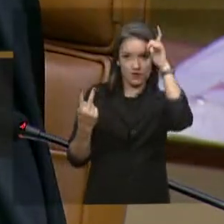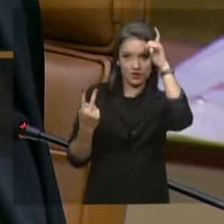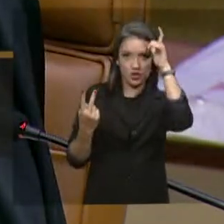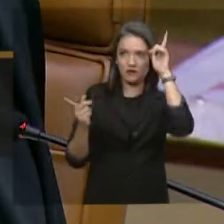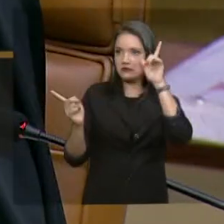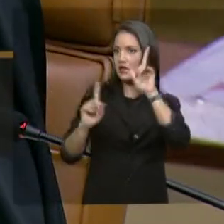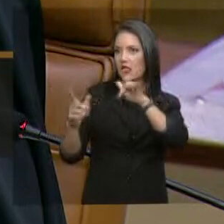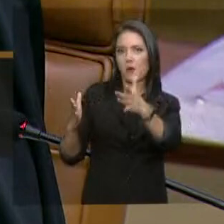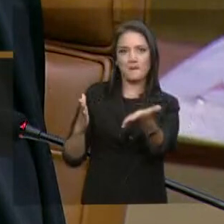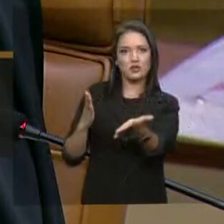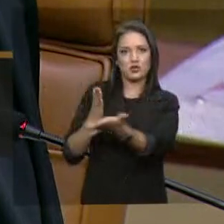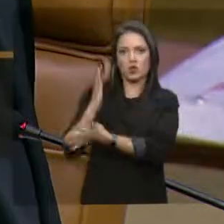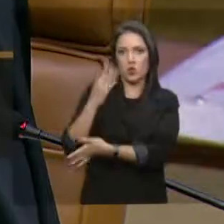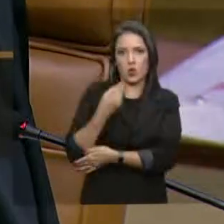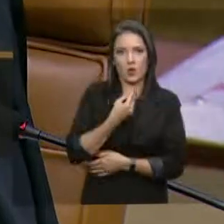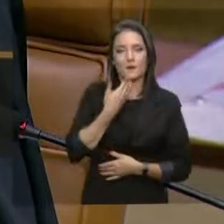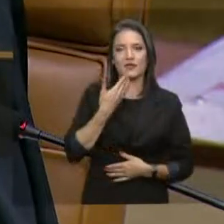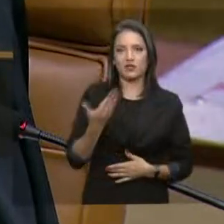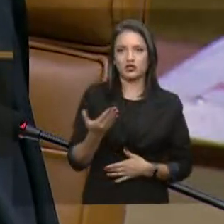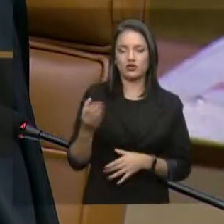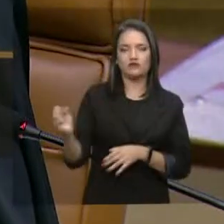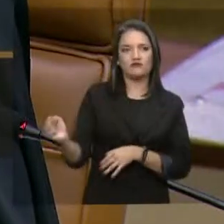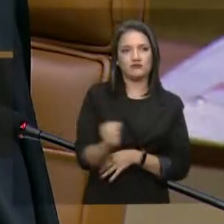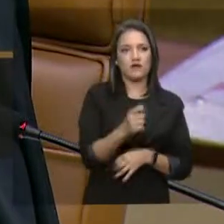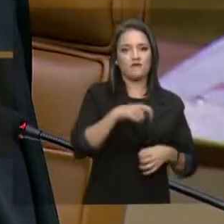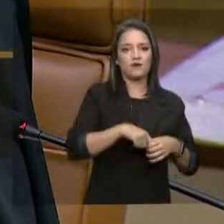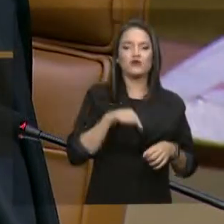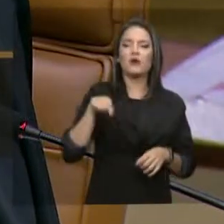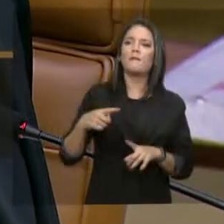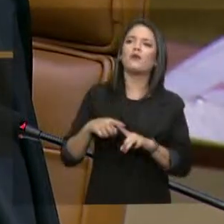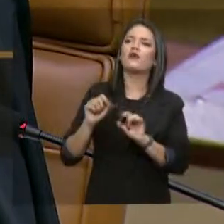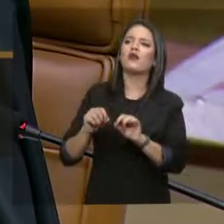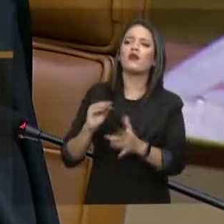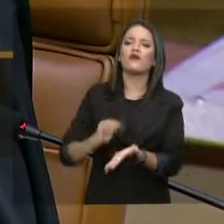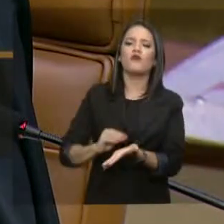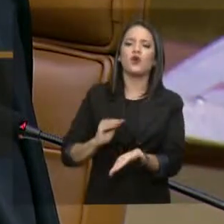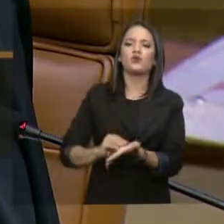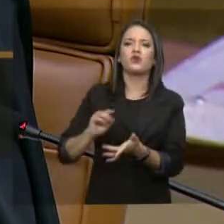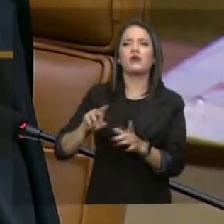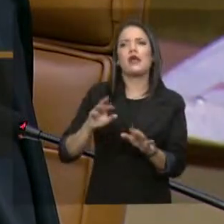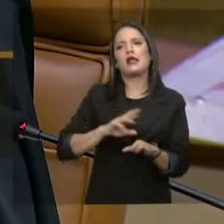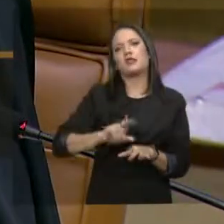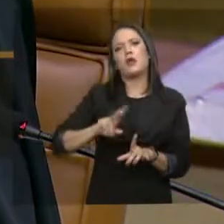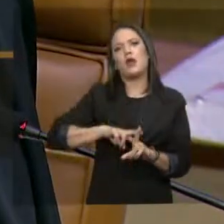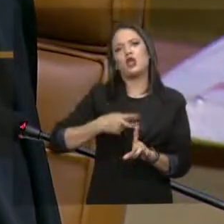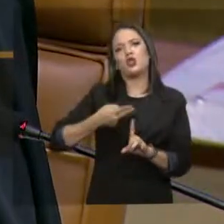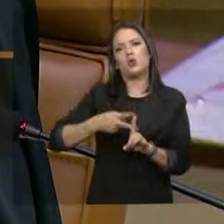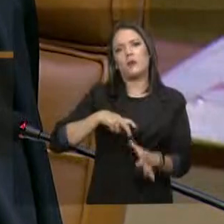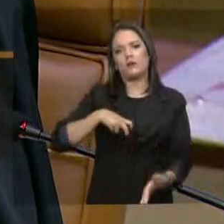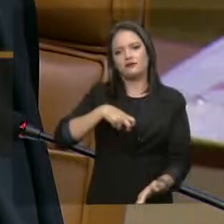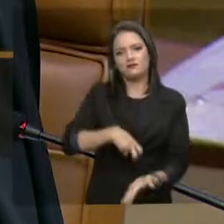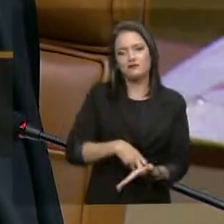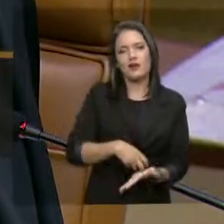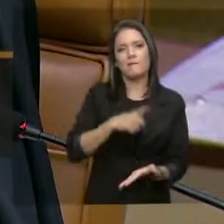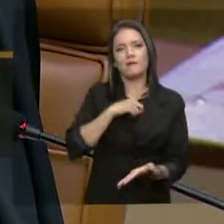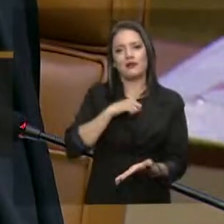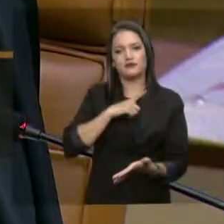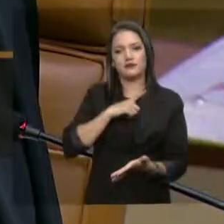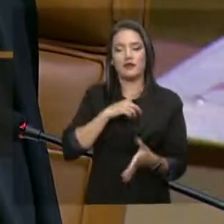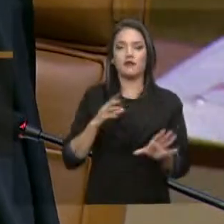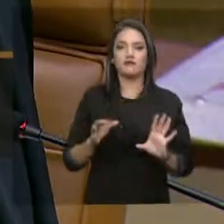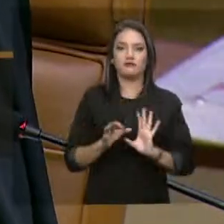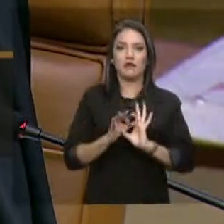pedido de extradição por ausência do requisito de dupla punibilidade necessário ao deferimento da